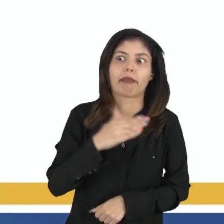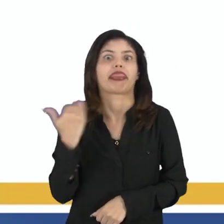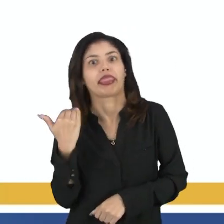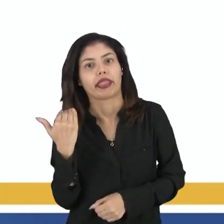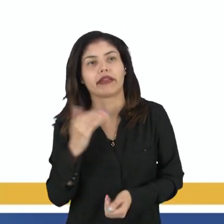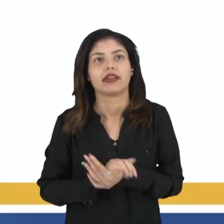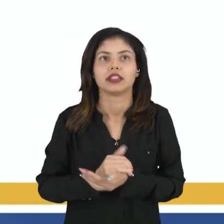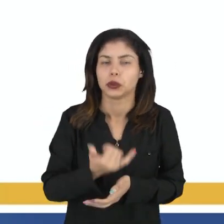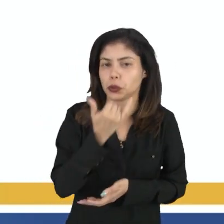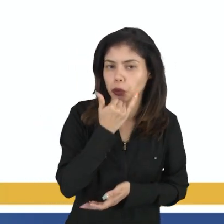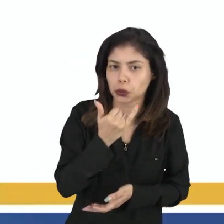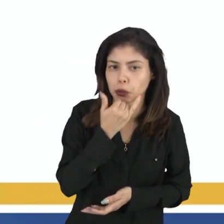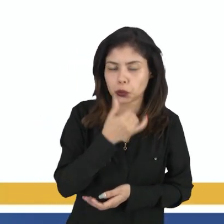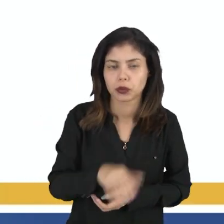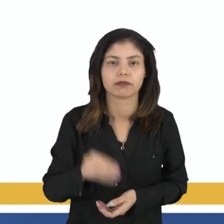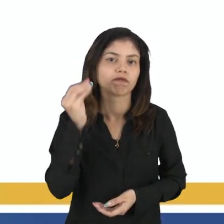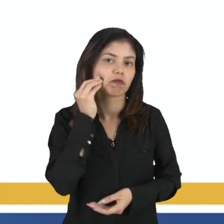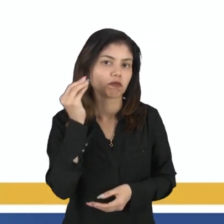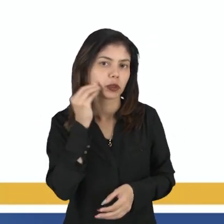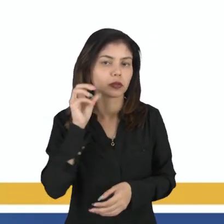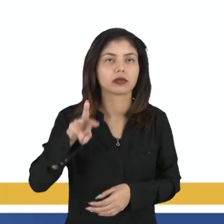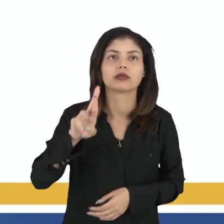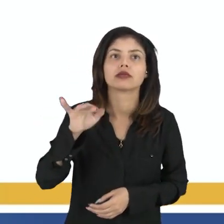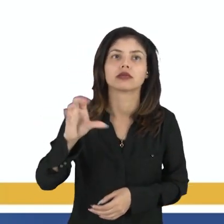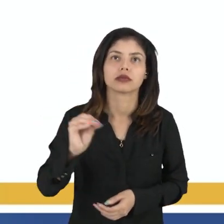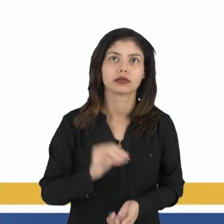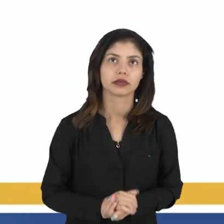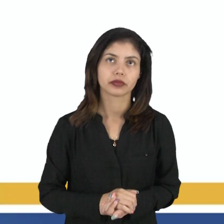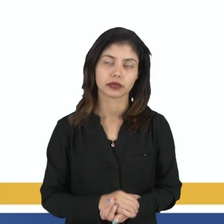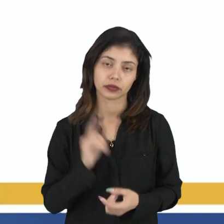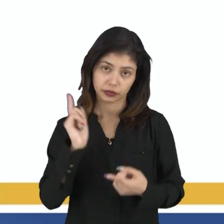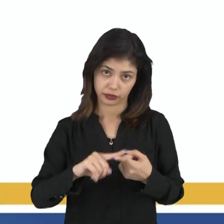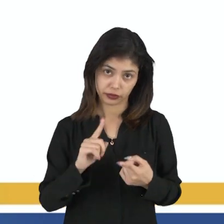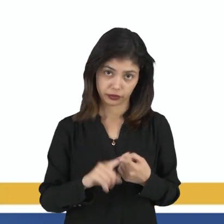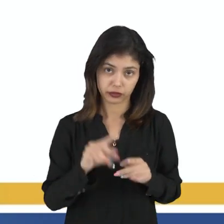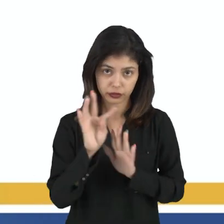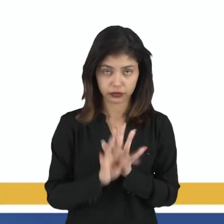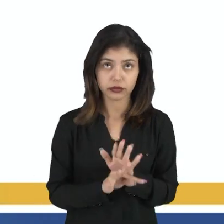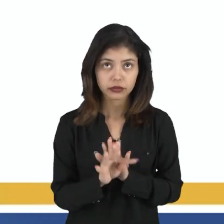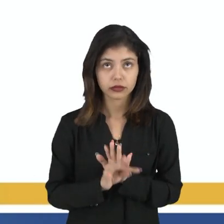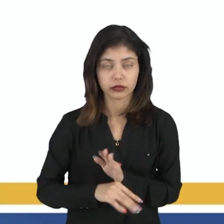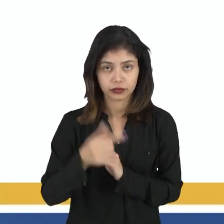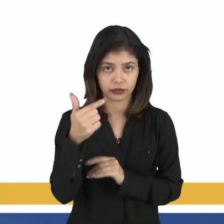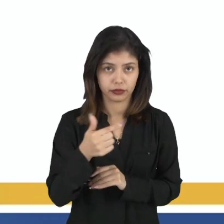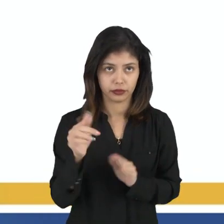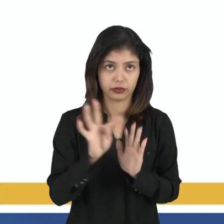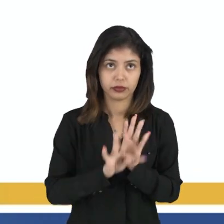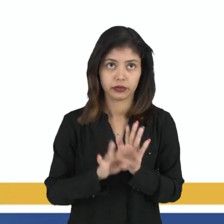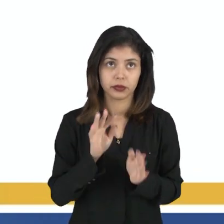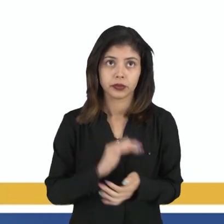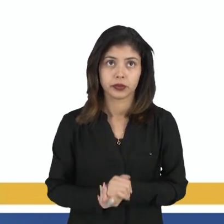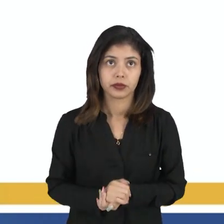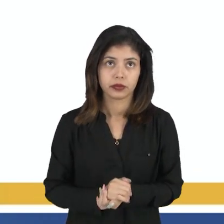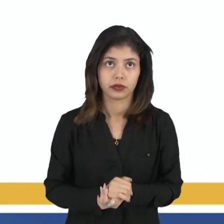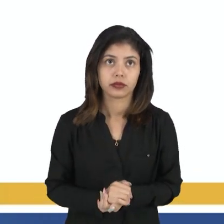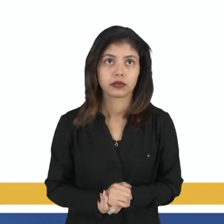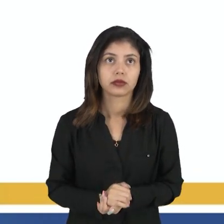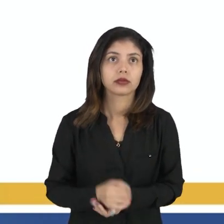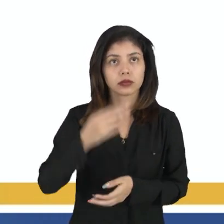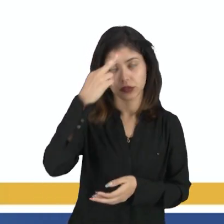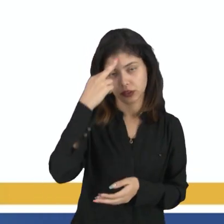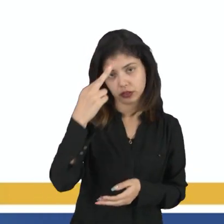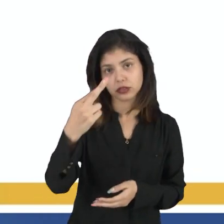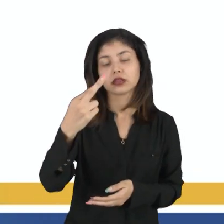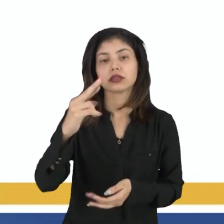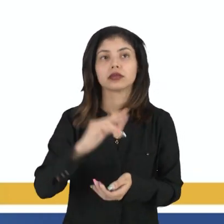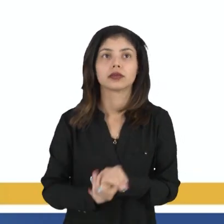Mil desculpas, beijos, Marcos. Esse é o primeiro texto. Agora vamos ler o segundo texto. Prezado